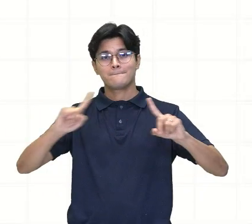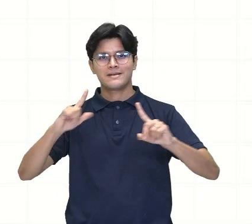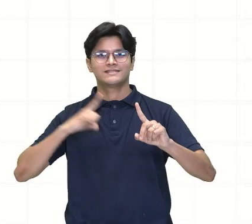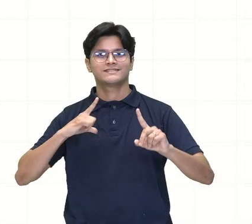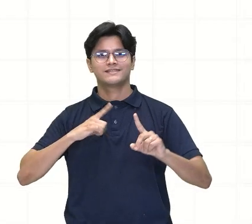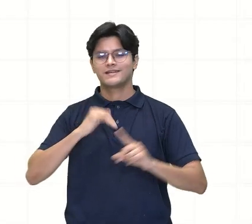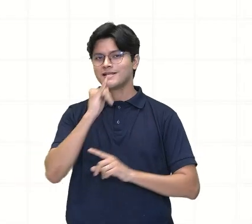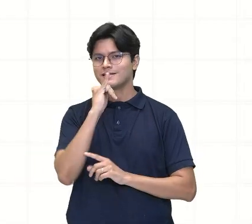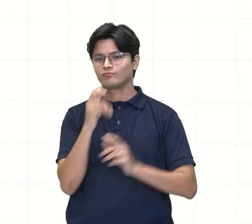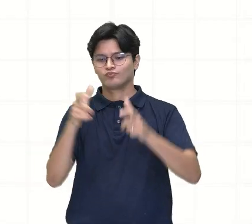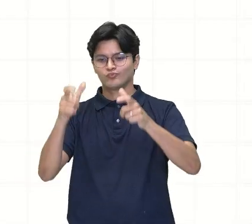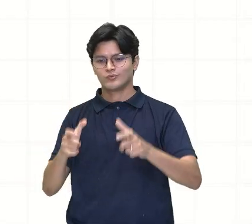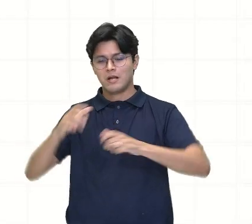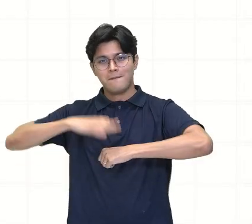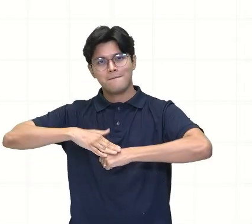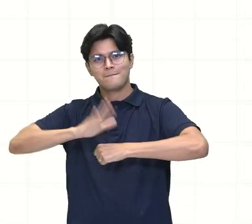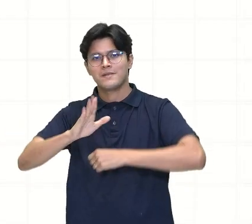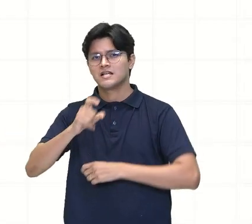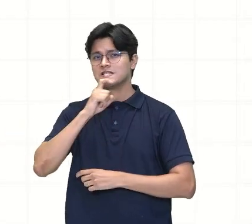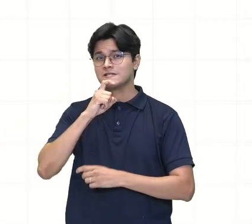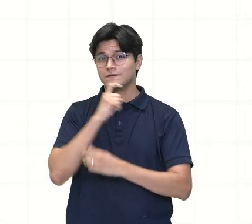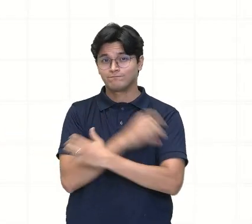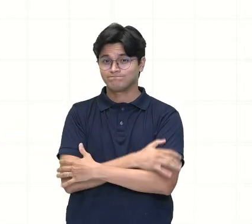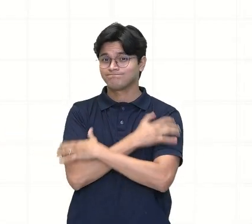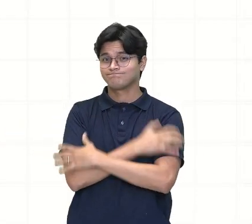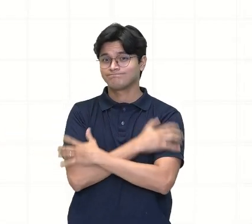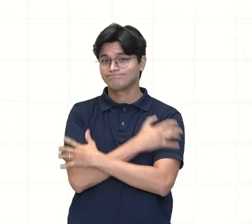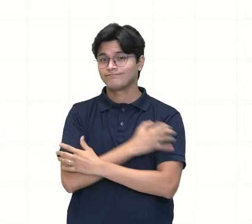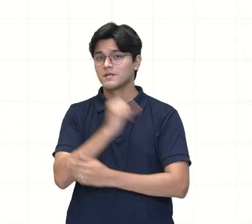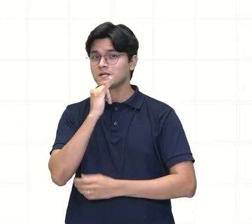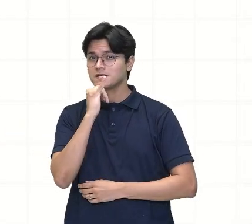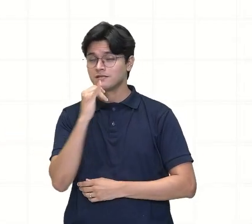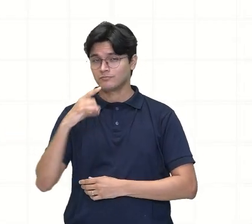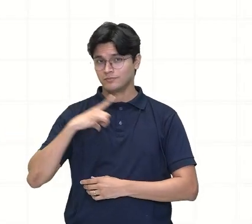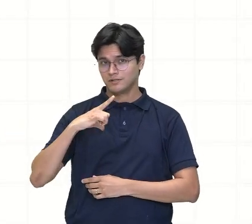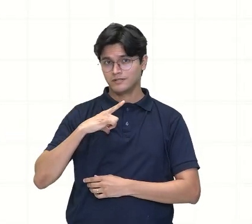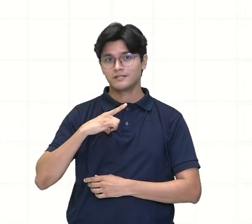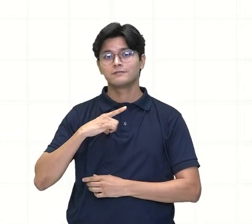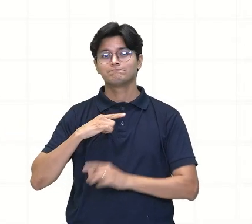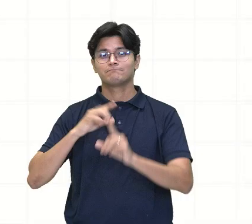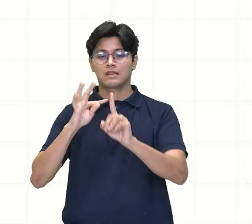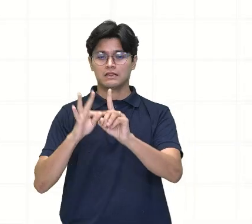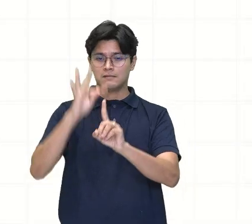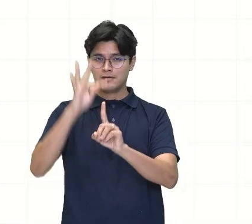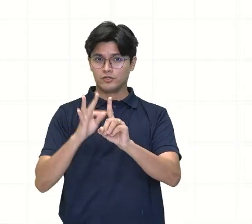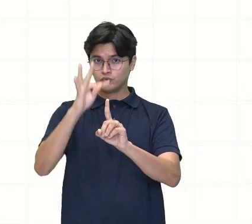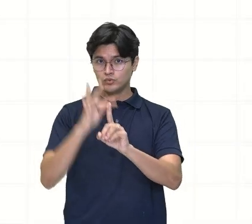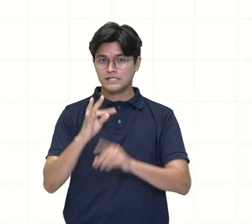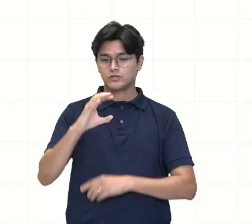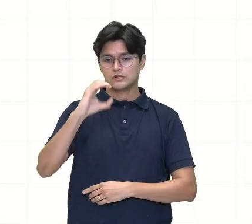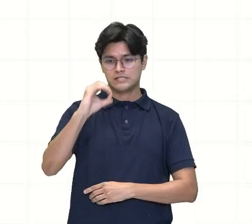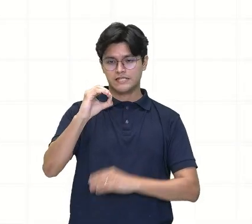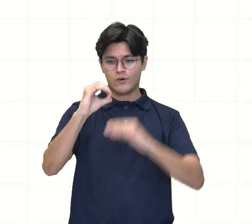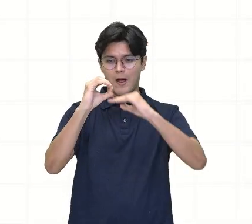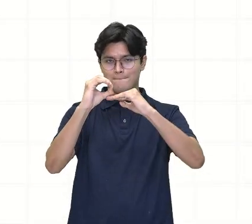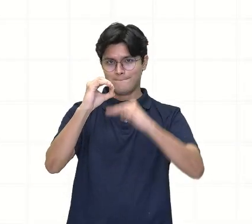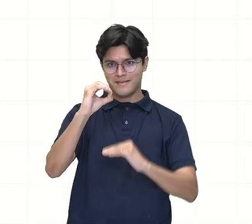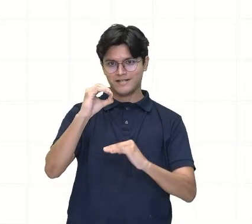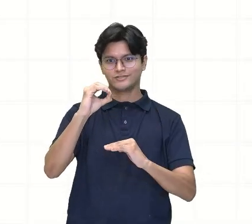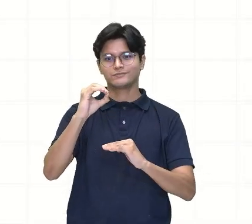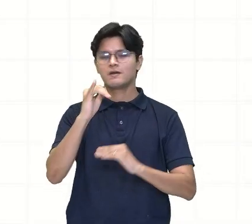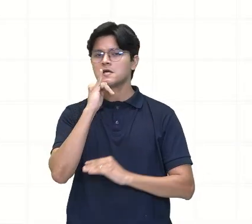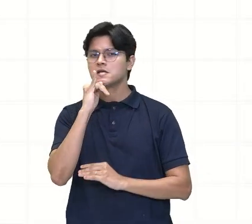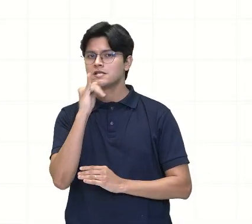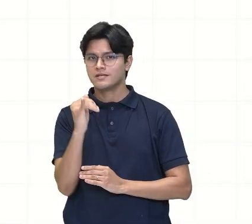existem temperaturas que vão abaixo aqui de 0. Nos jornais a gente sempre ouve falar, em